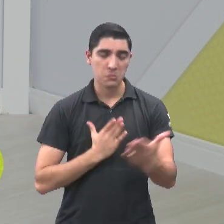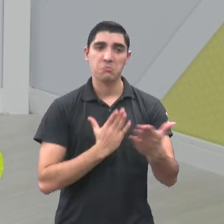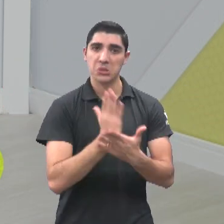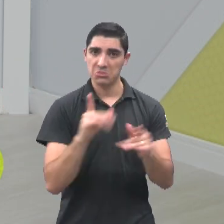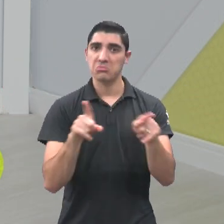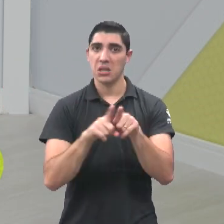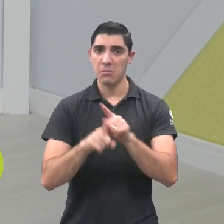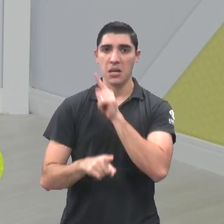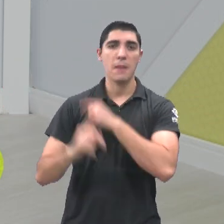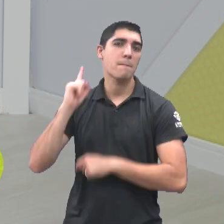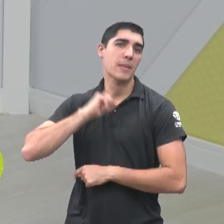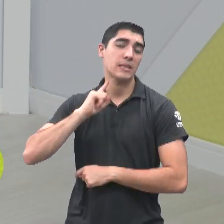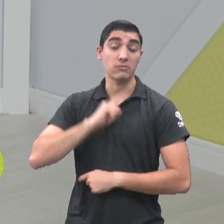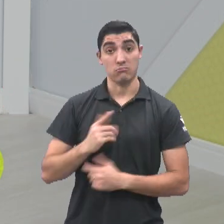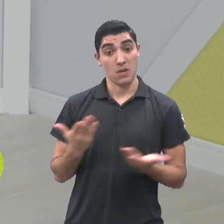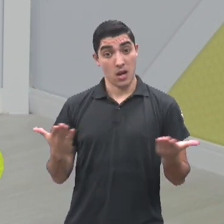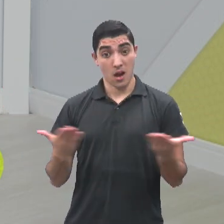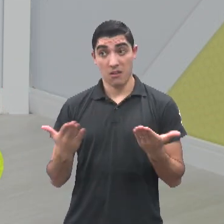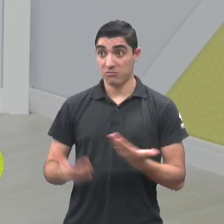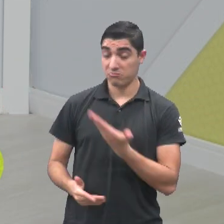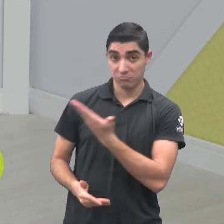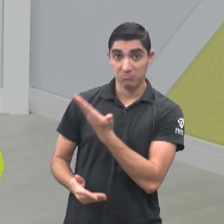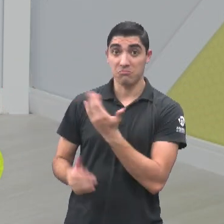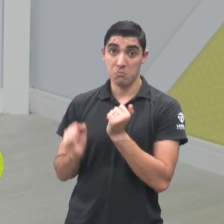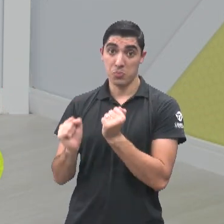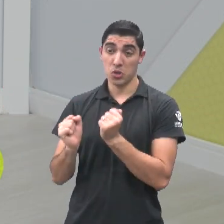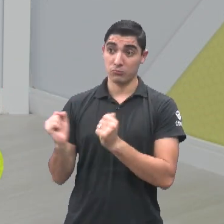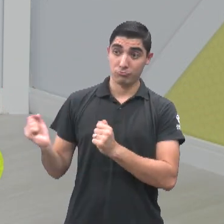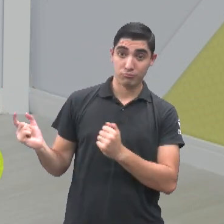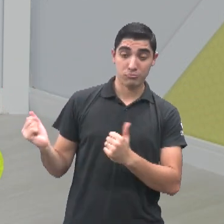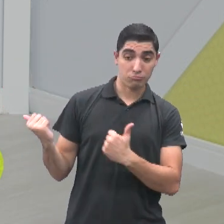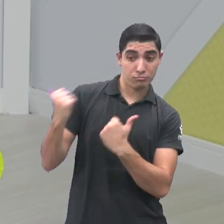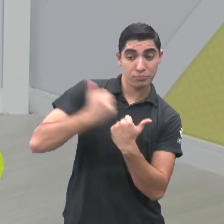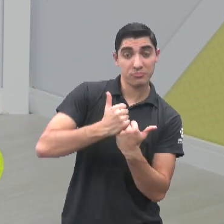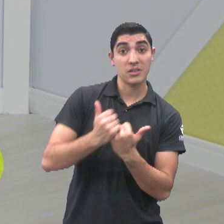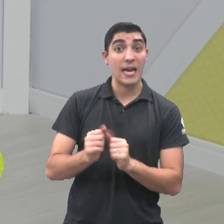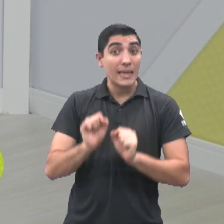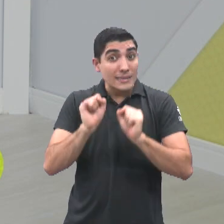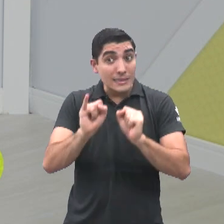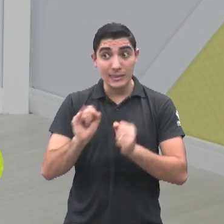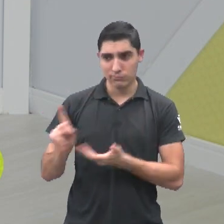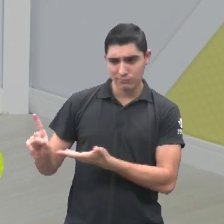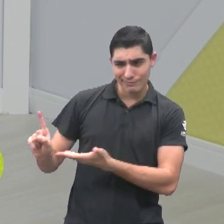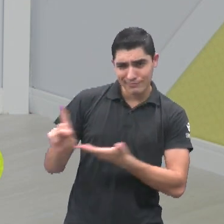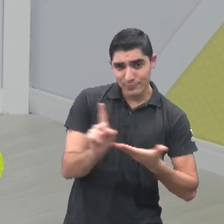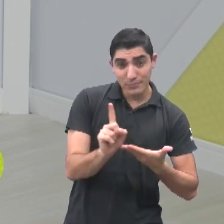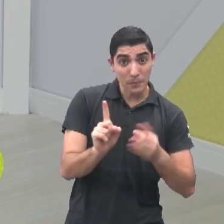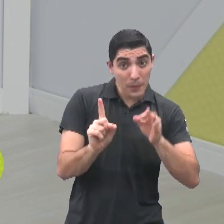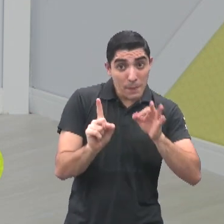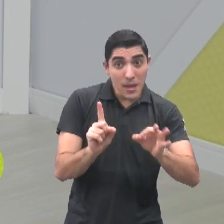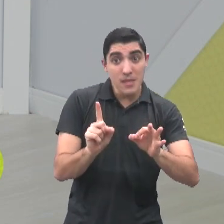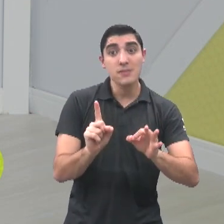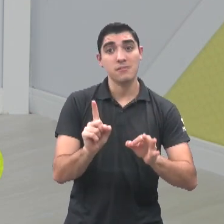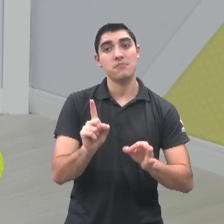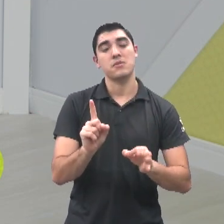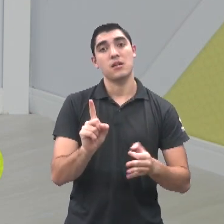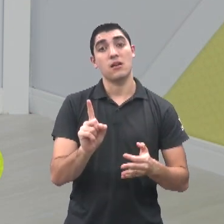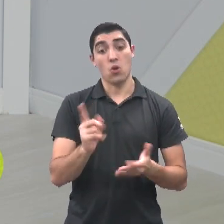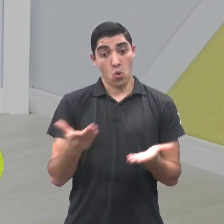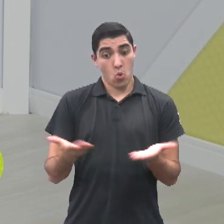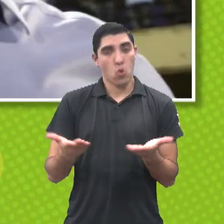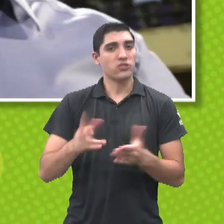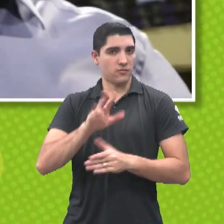Sorocaba. Pode estar chegando o Paulo Roberto. A expectativa é que, se realmente ele for confirmado, deve ser confirmado ainda hoje,